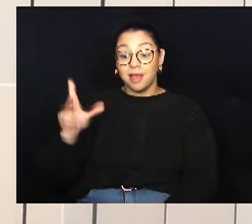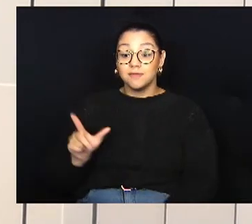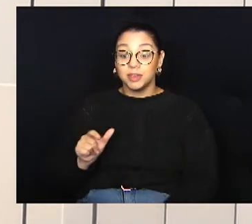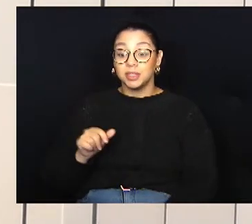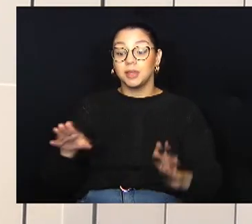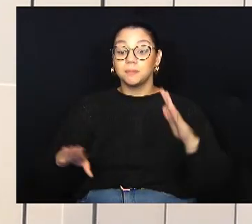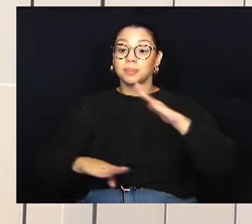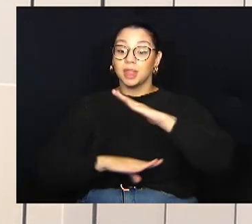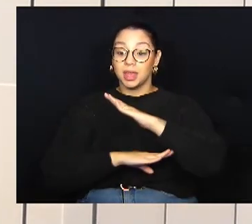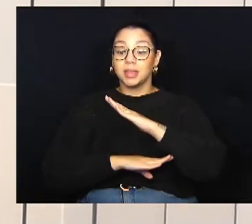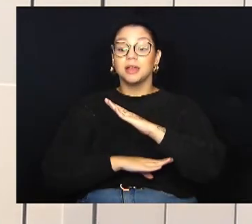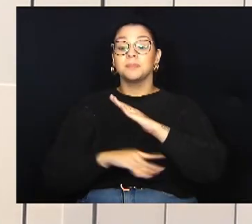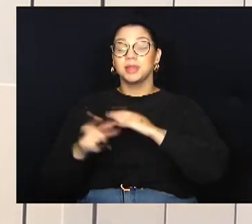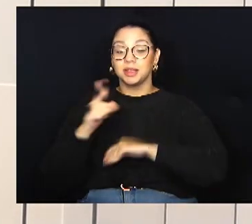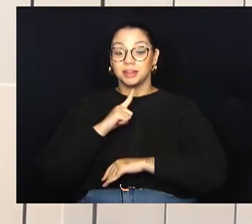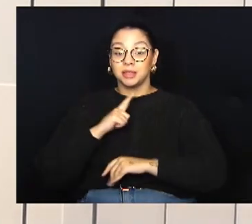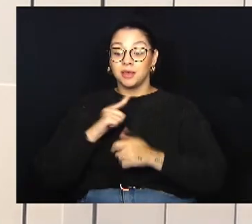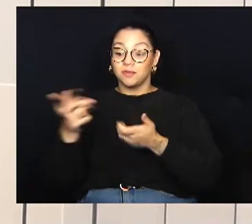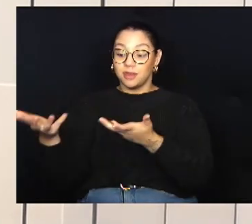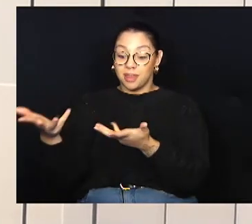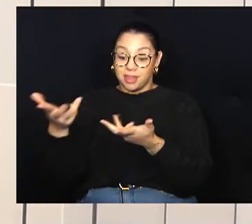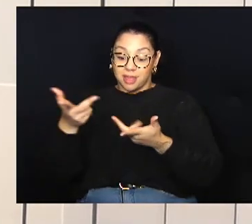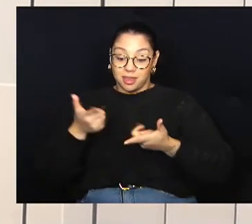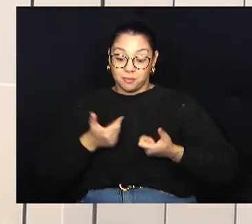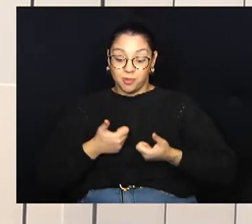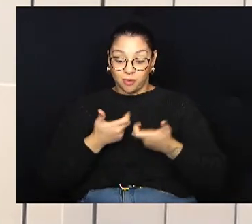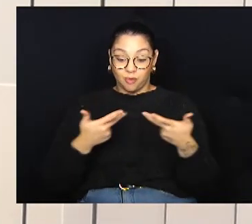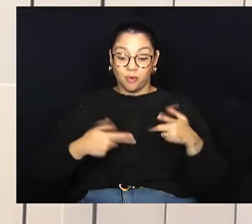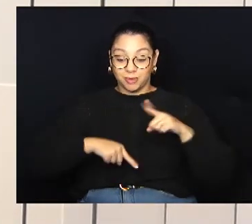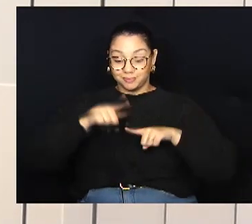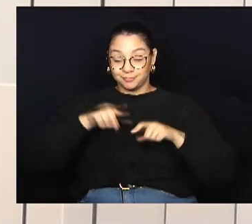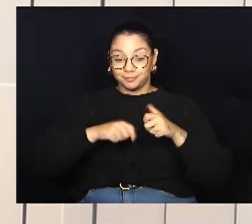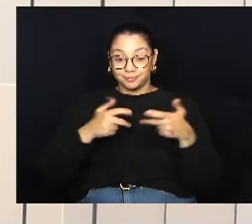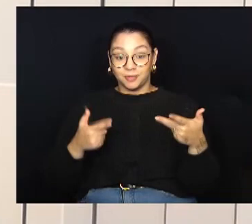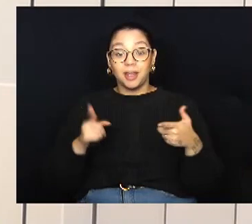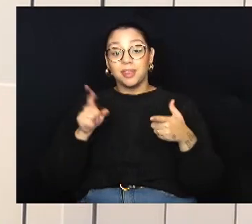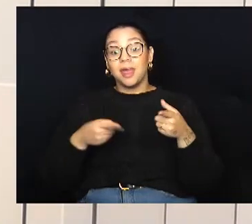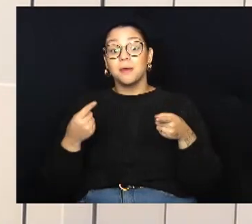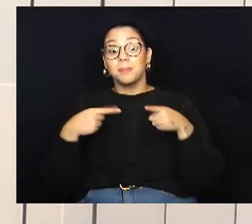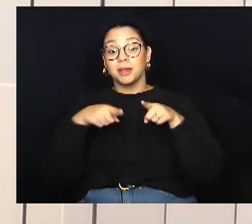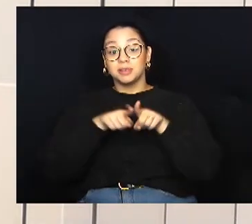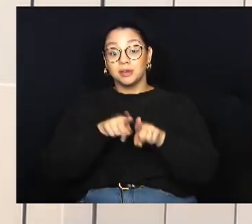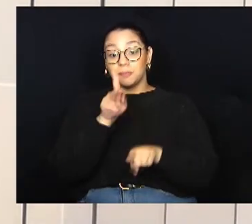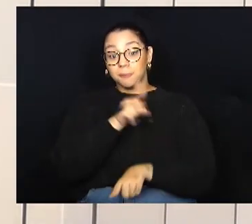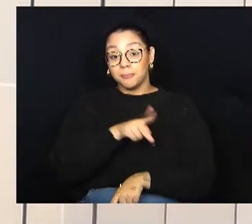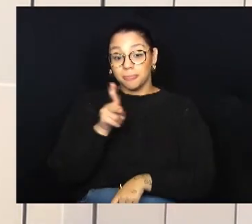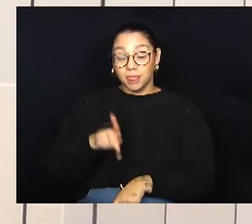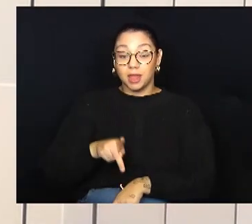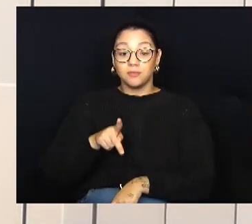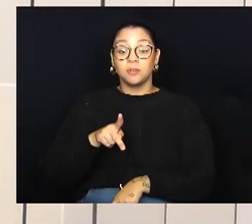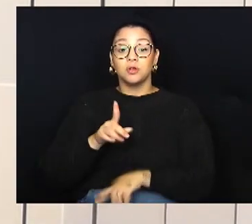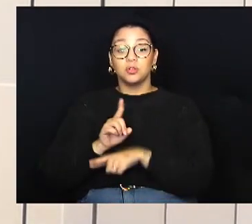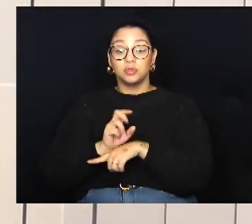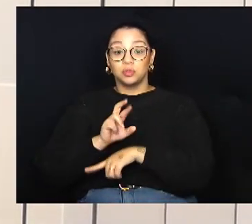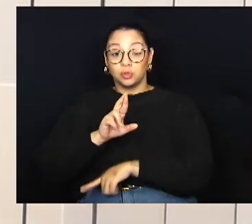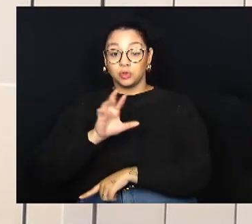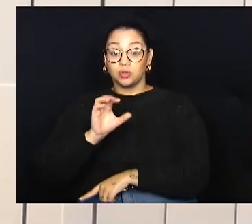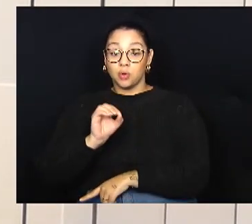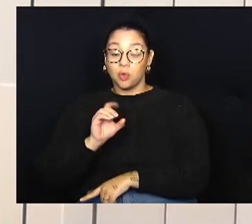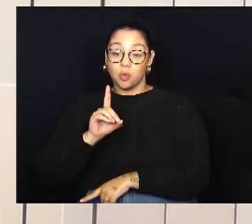Municipal de Campinas recebe obras de arte em parceria com o professor doutor Odair Marques da